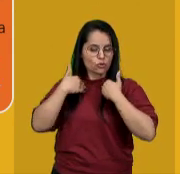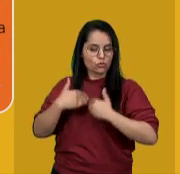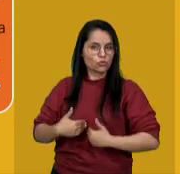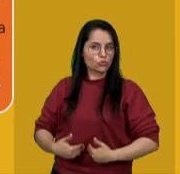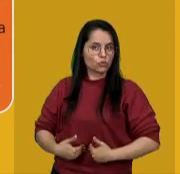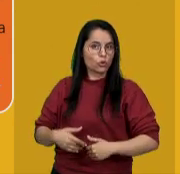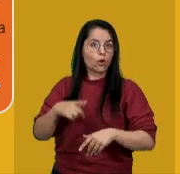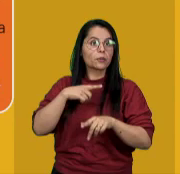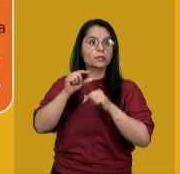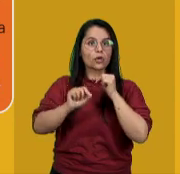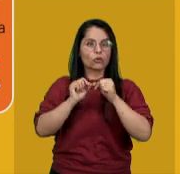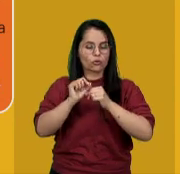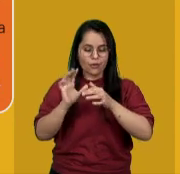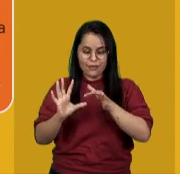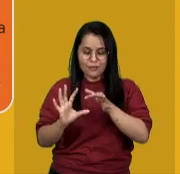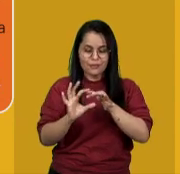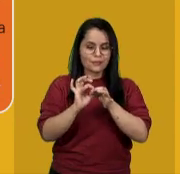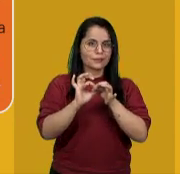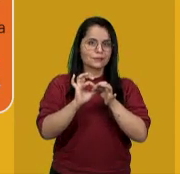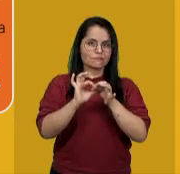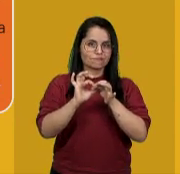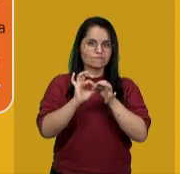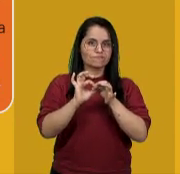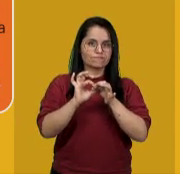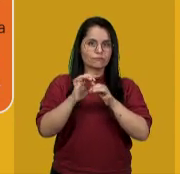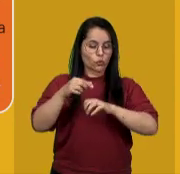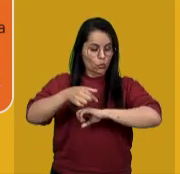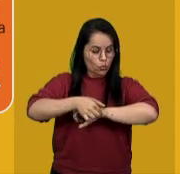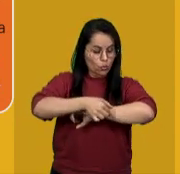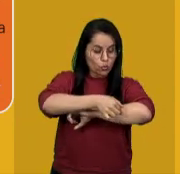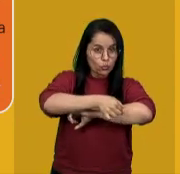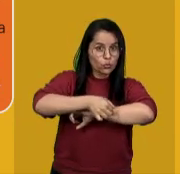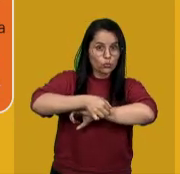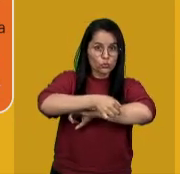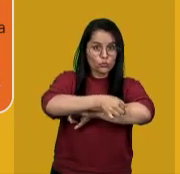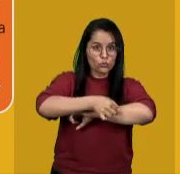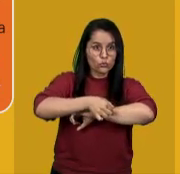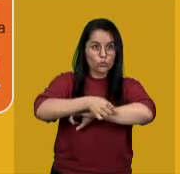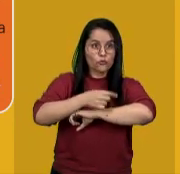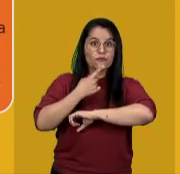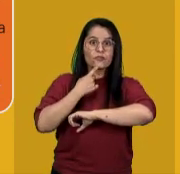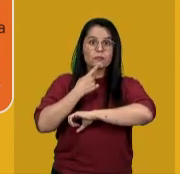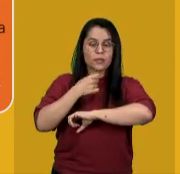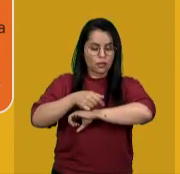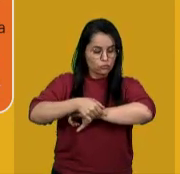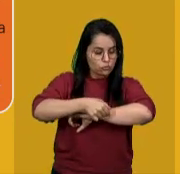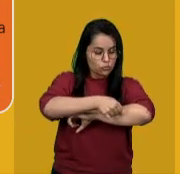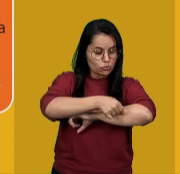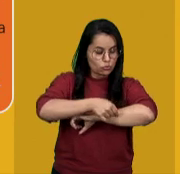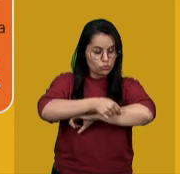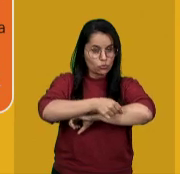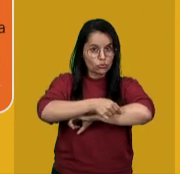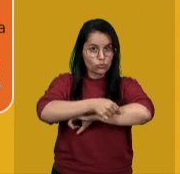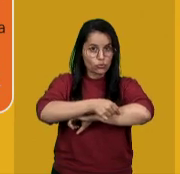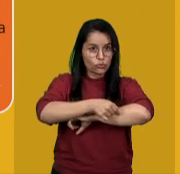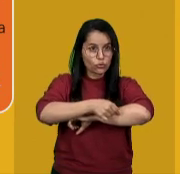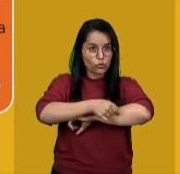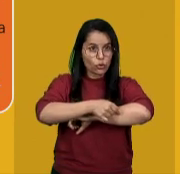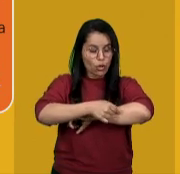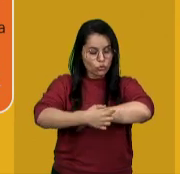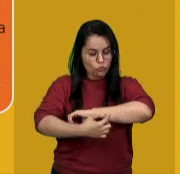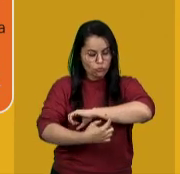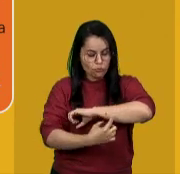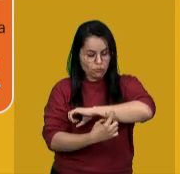E eles vão ligar a musculatura, que eu estou aqui em vermelho, ao